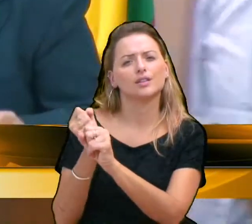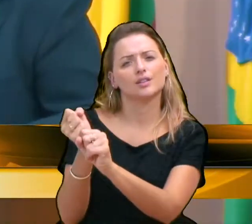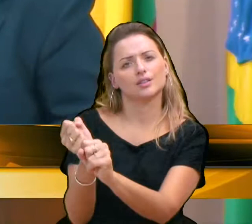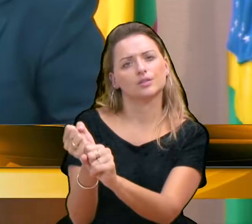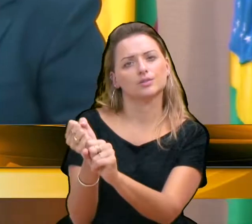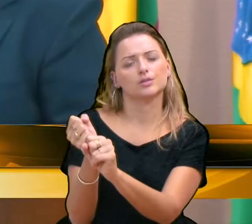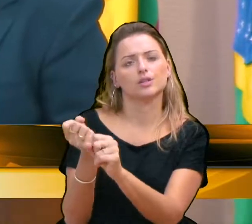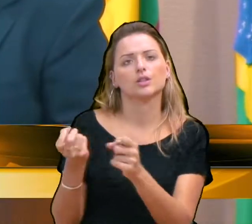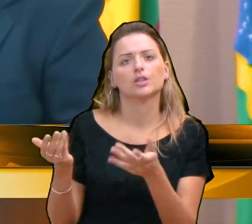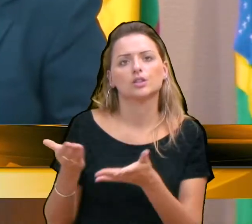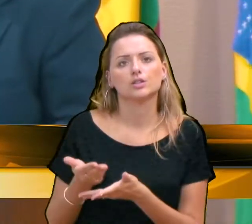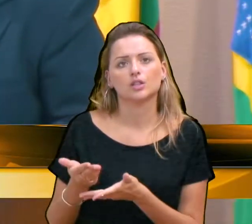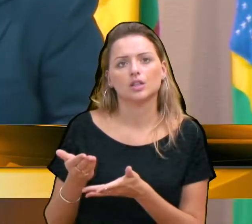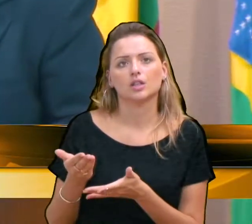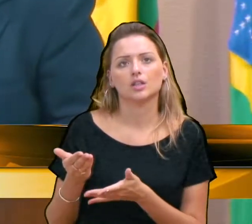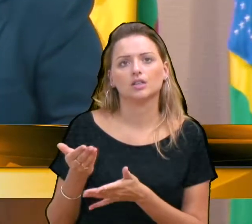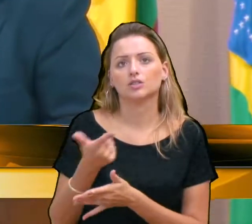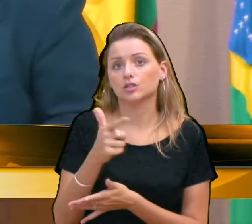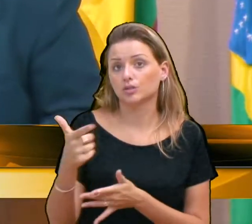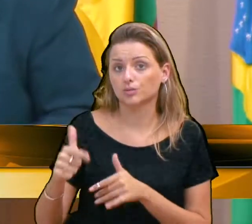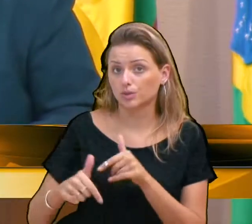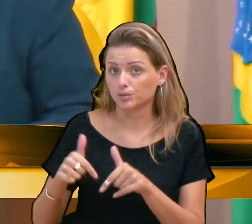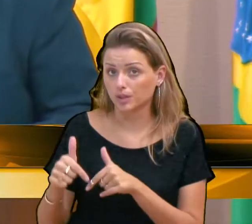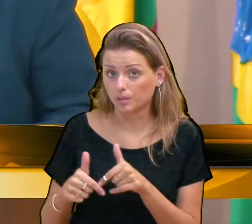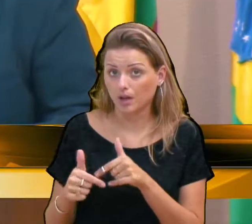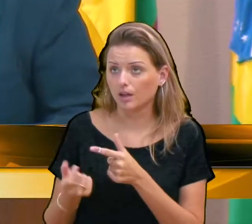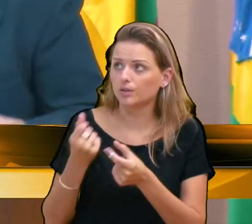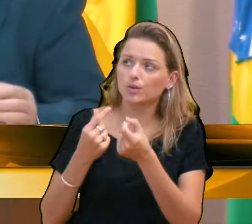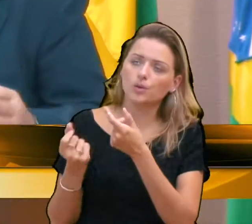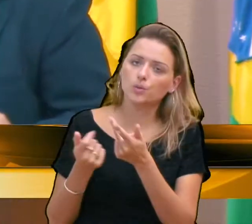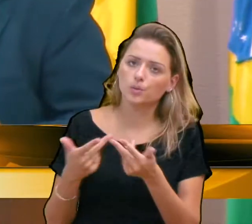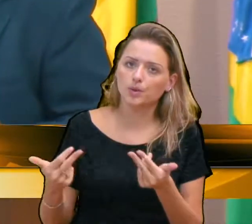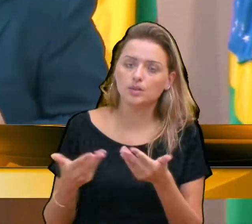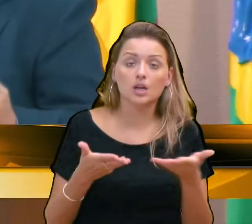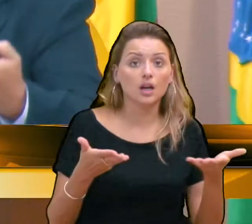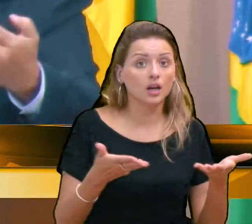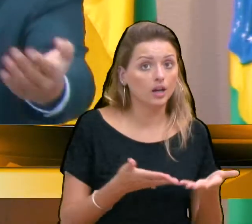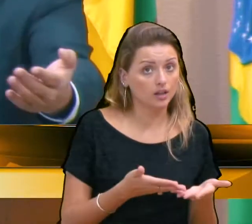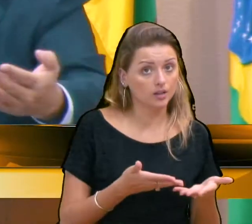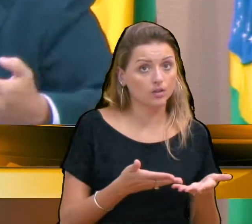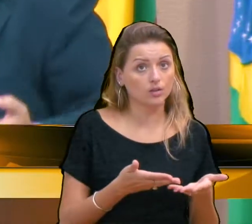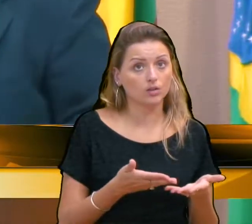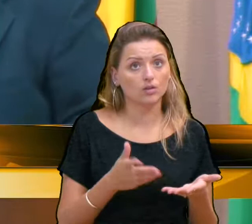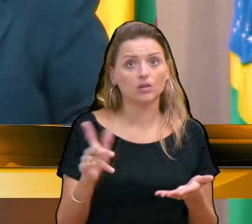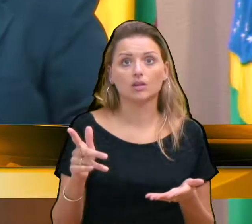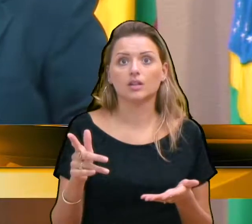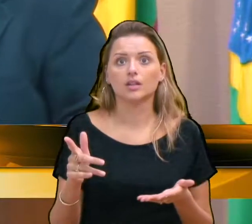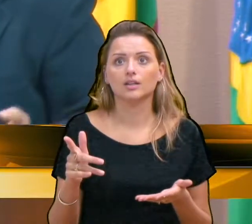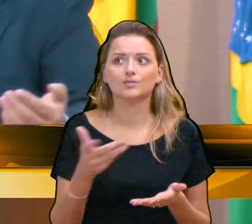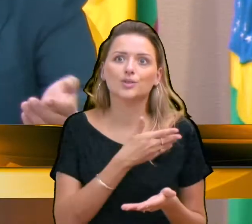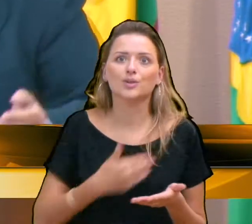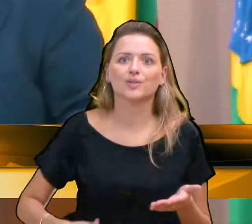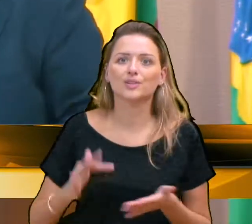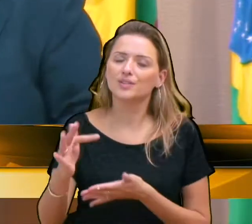de não, um serviço ou outro, né? Neste caso, eles se prontificaram a continuar o serviço.